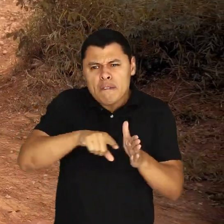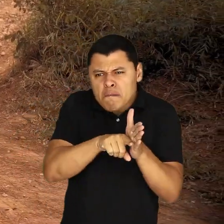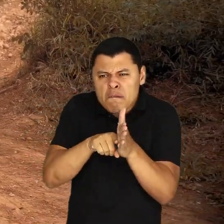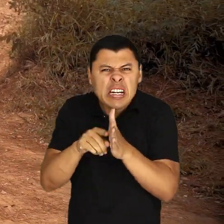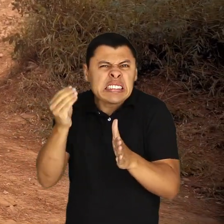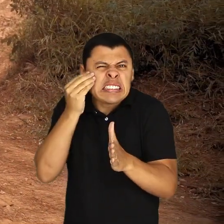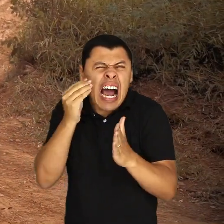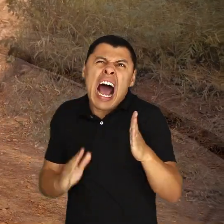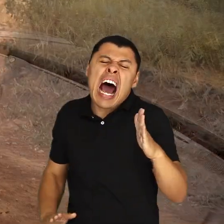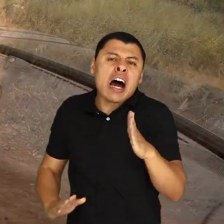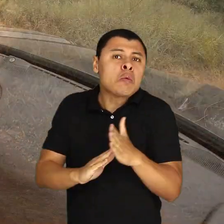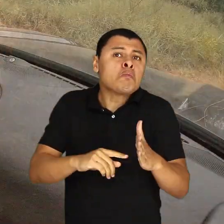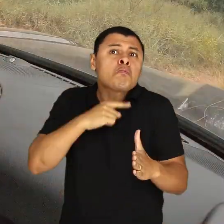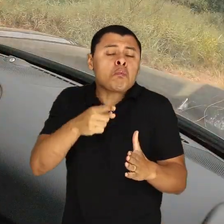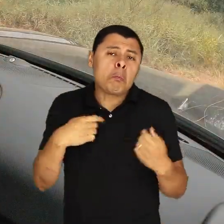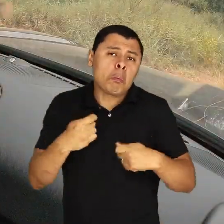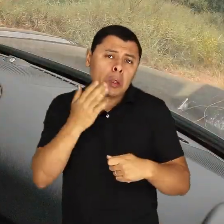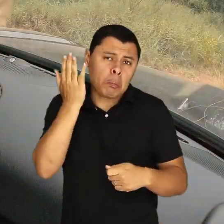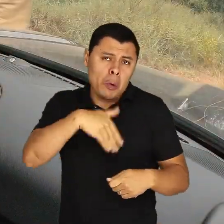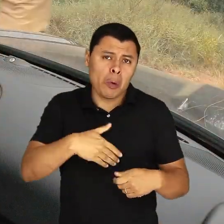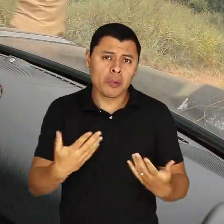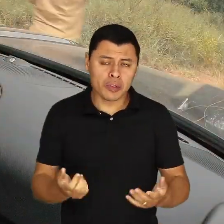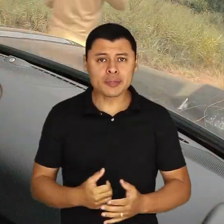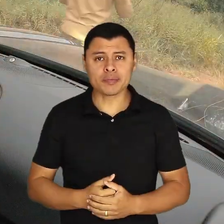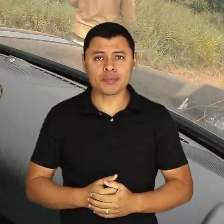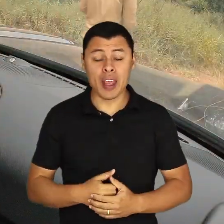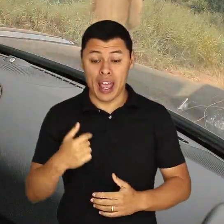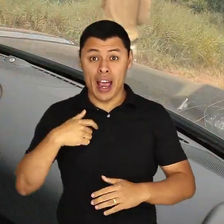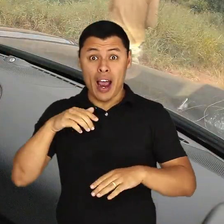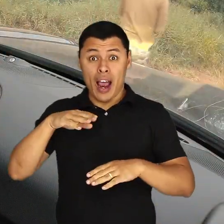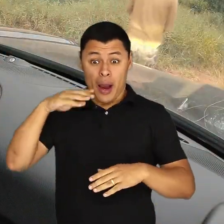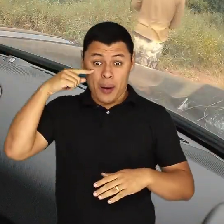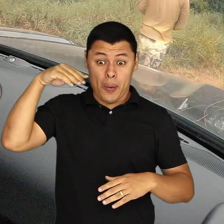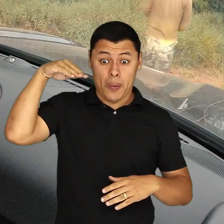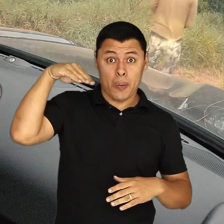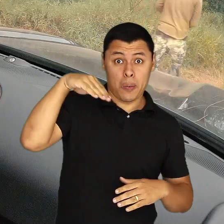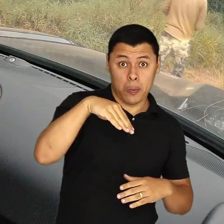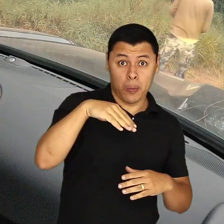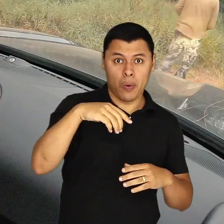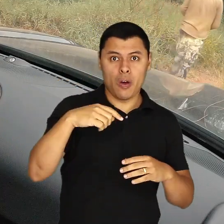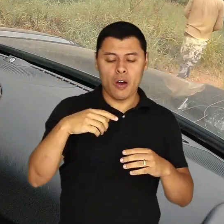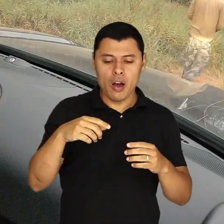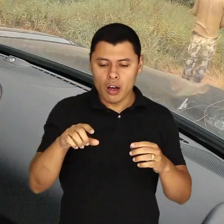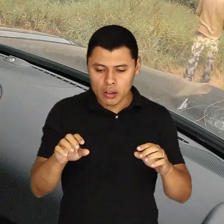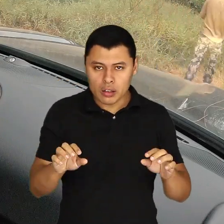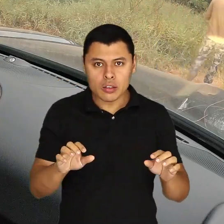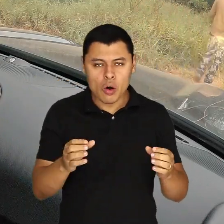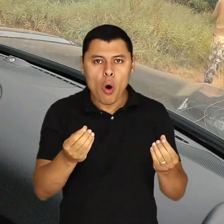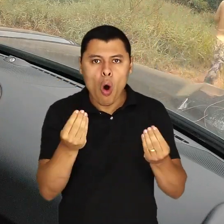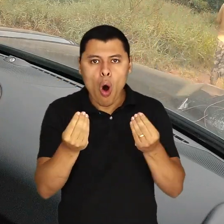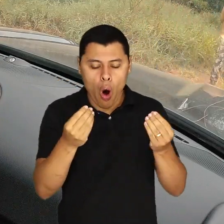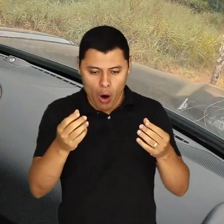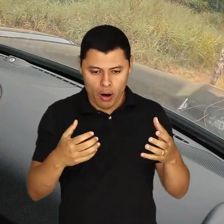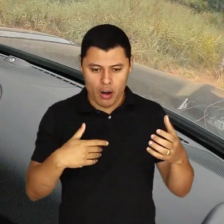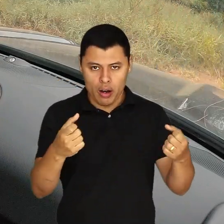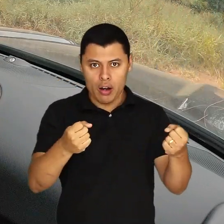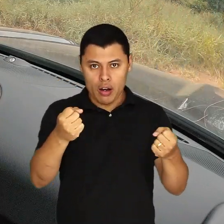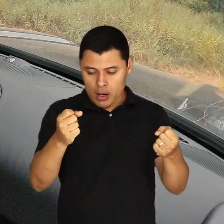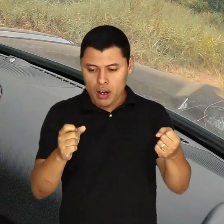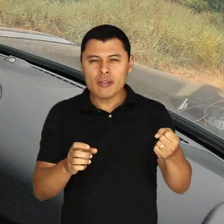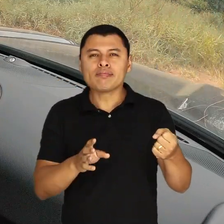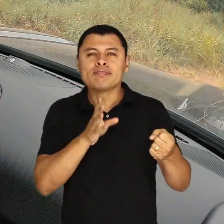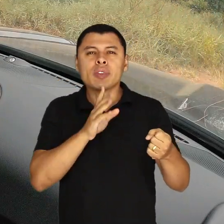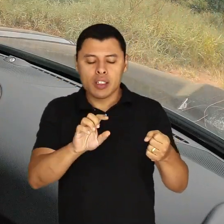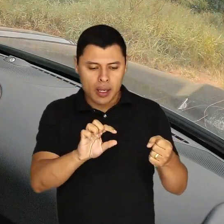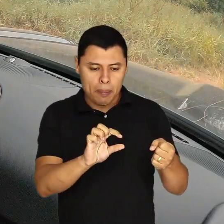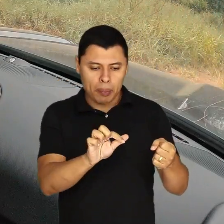gente vai pegar uma descida íngreme e aqui eu vou aproveitar para usar esse controle de trilha. É basicamente um cruise control, unidade de